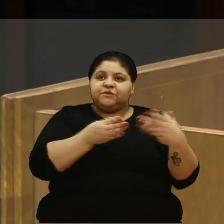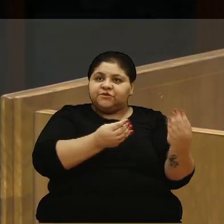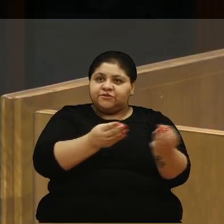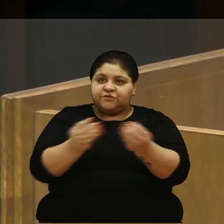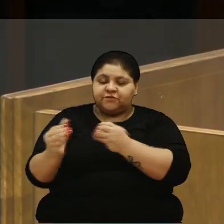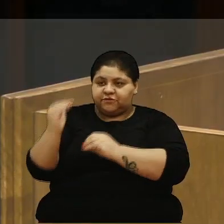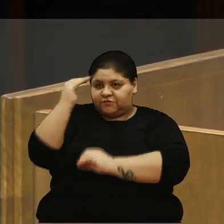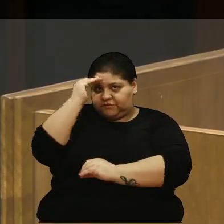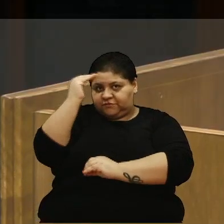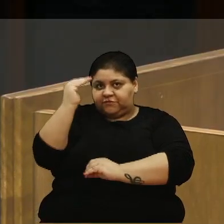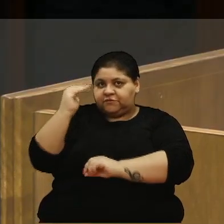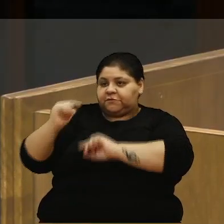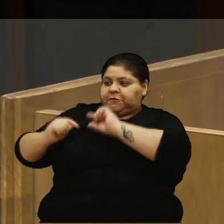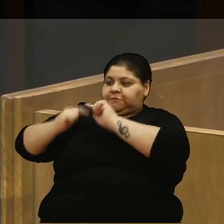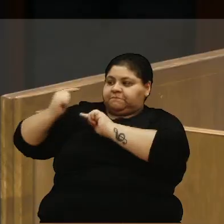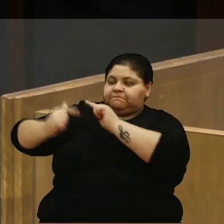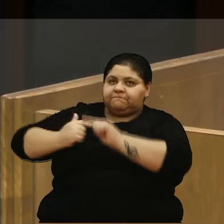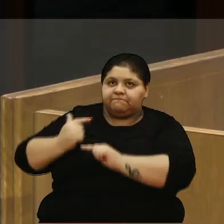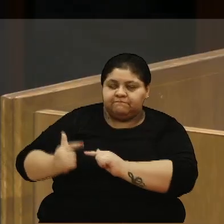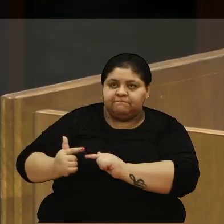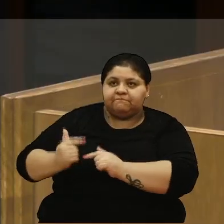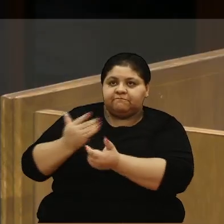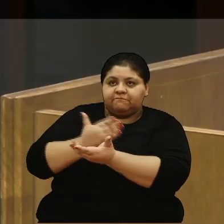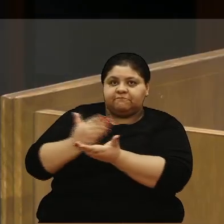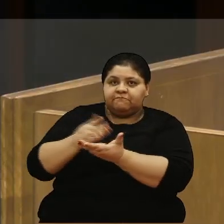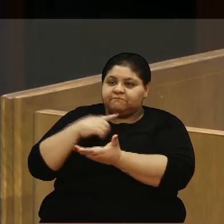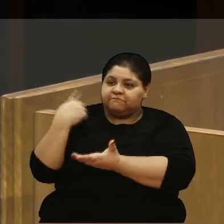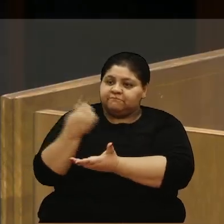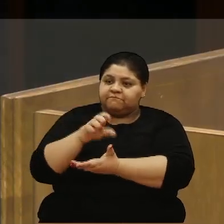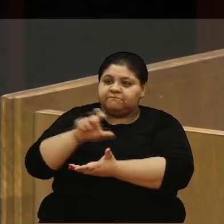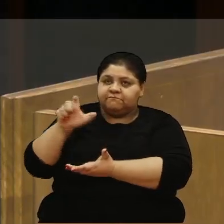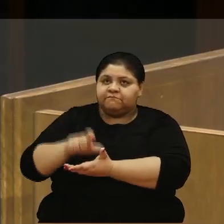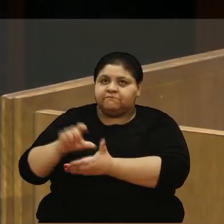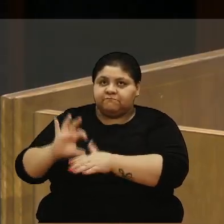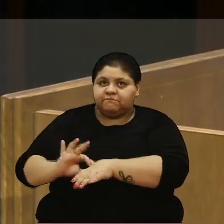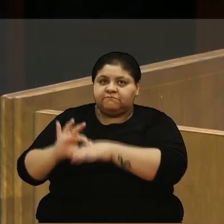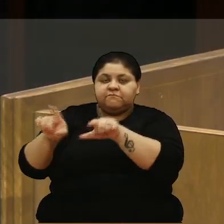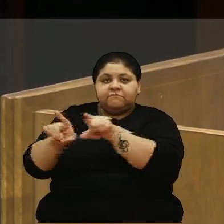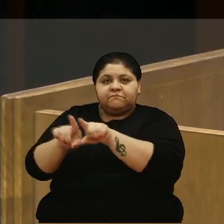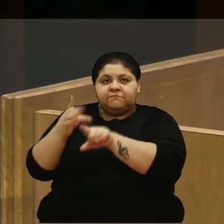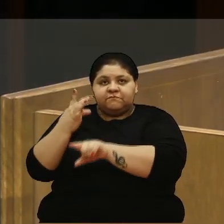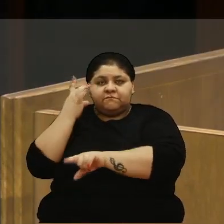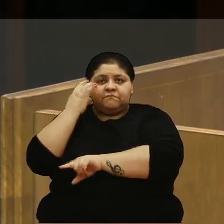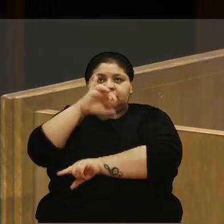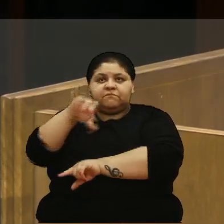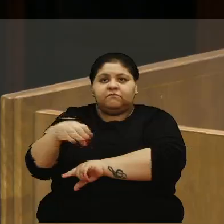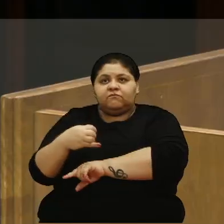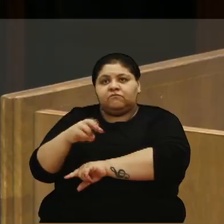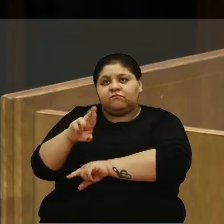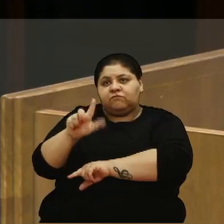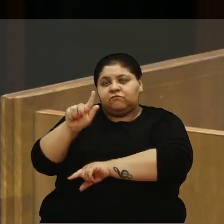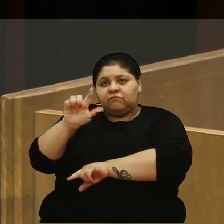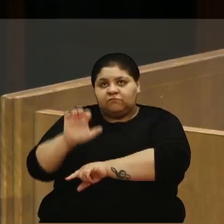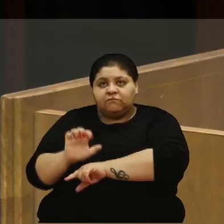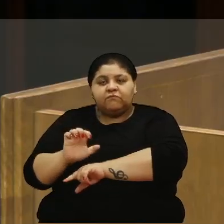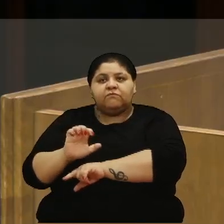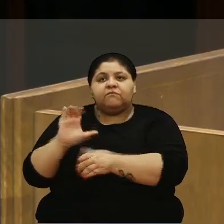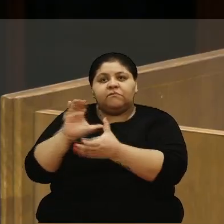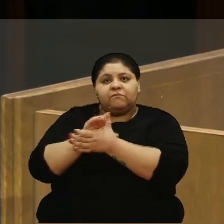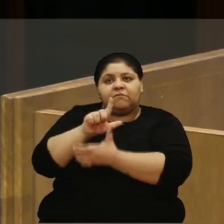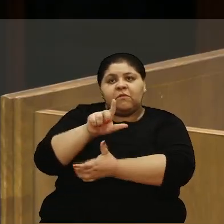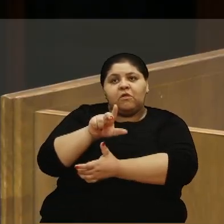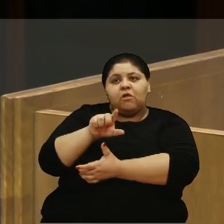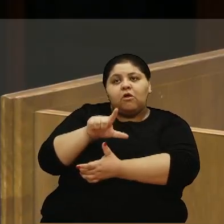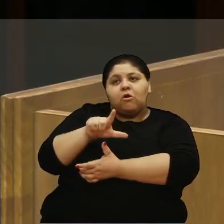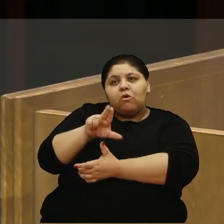e respeito à tradição. Herdaram do nosso ex-patrão, também aqui presente, Jorge Brito, e da sua esposa, Heloísa